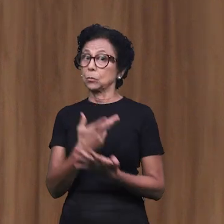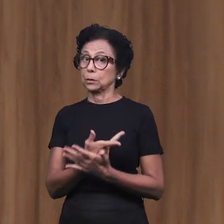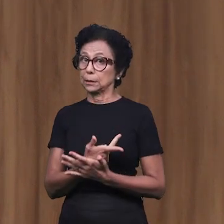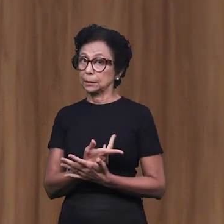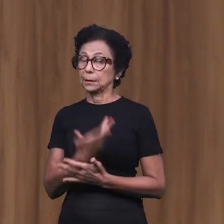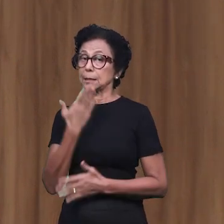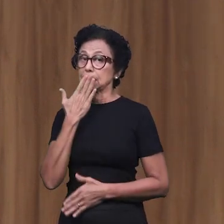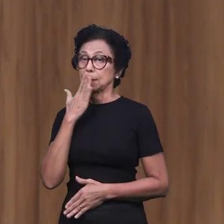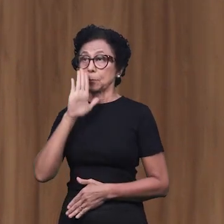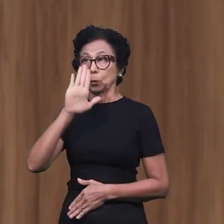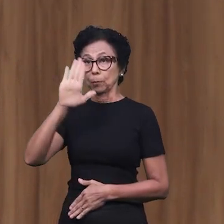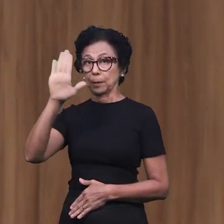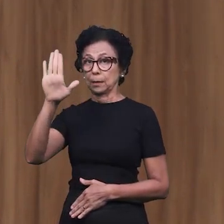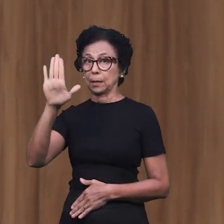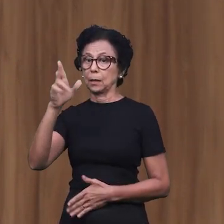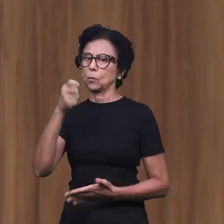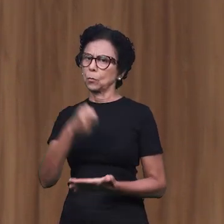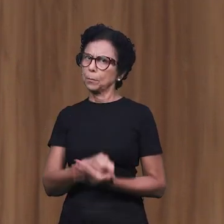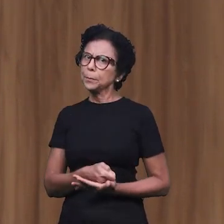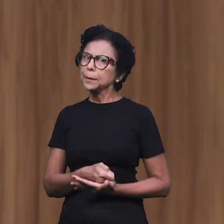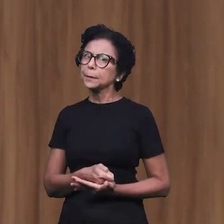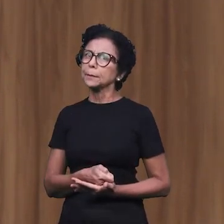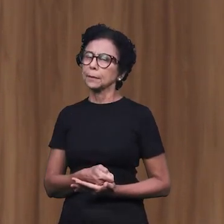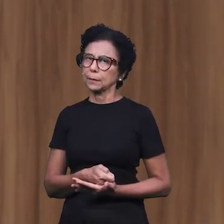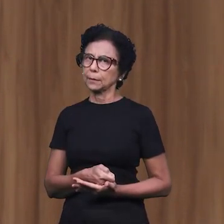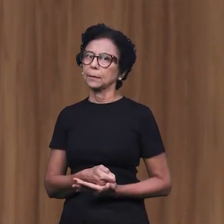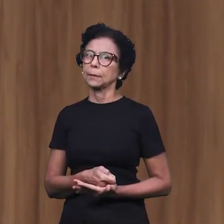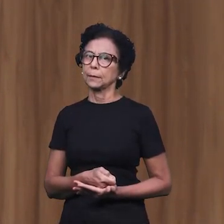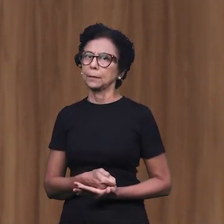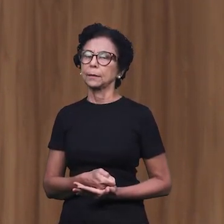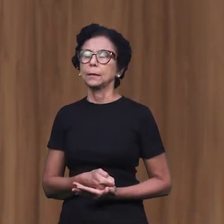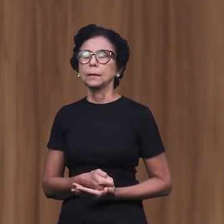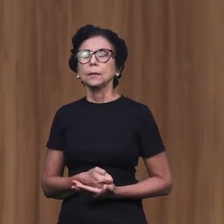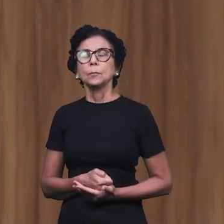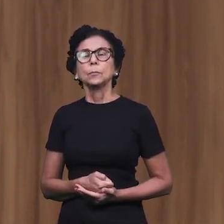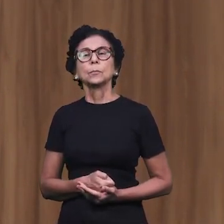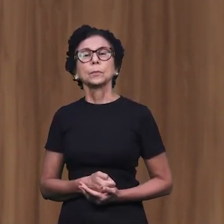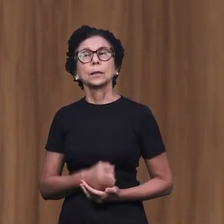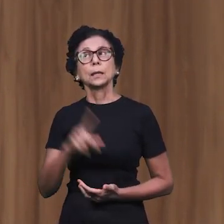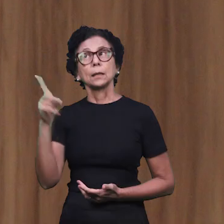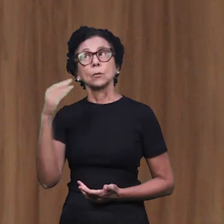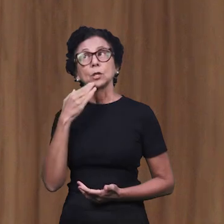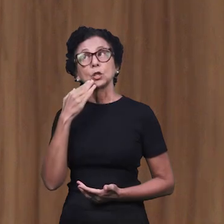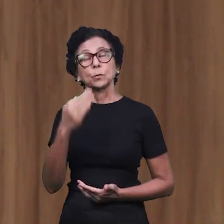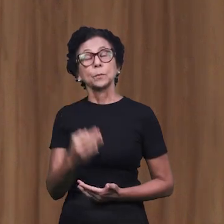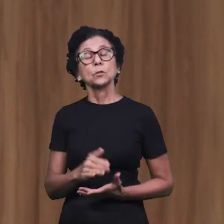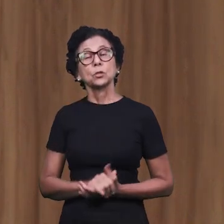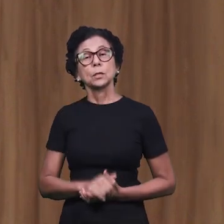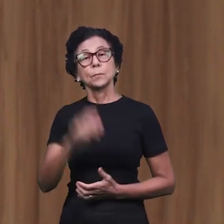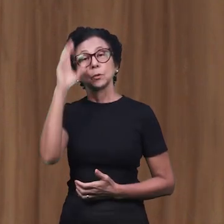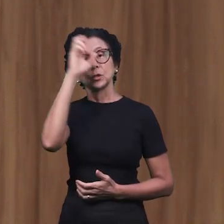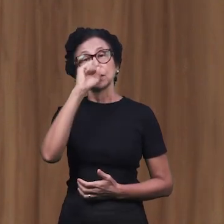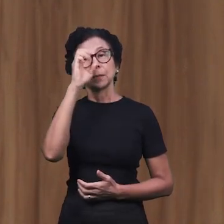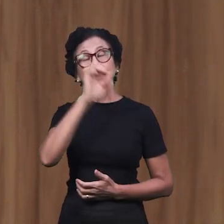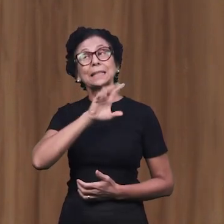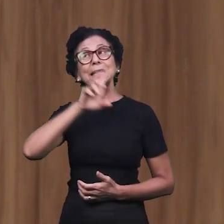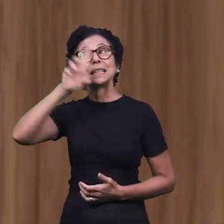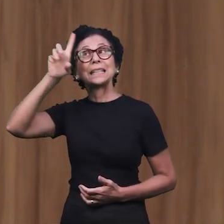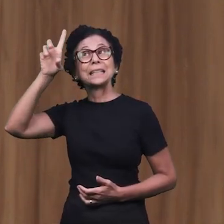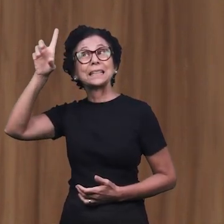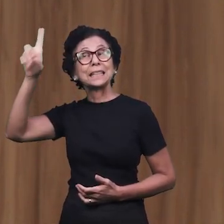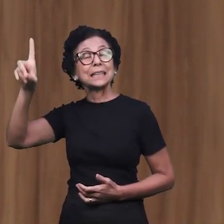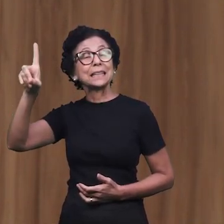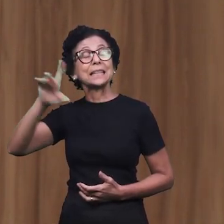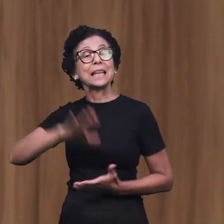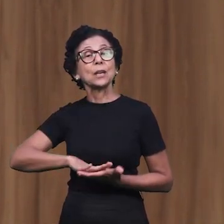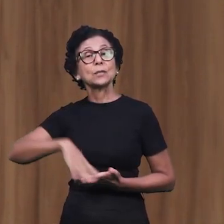cumprido, porque o Senhor ia requerer uma posição, porque as pessoas tinham que aprender que Deus é um Deus que não volta atrás. Se Ele determina